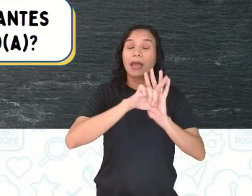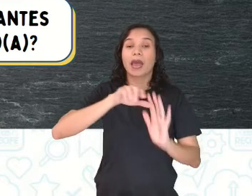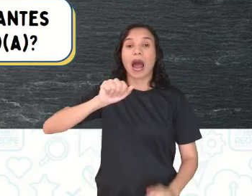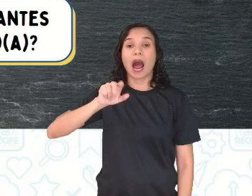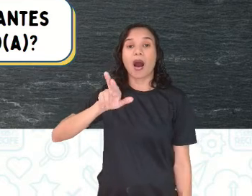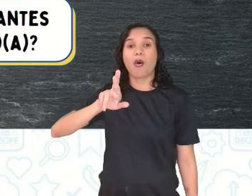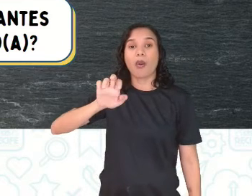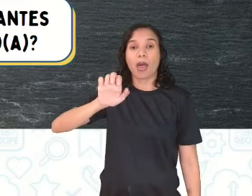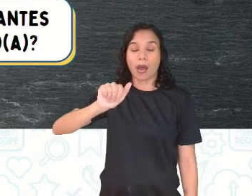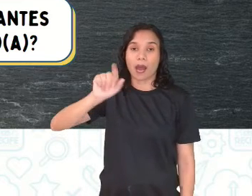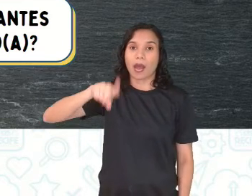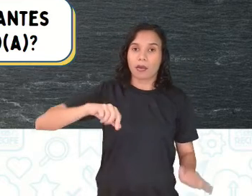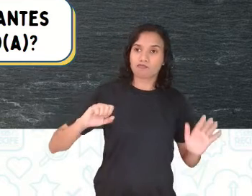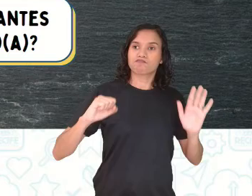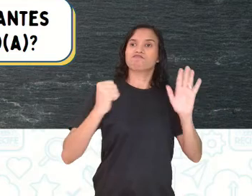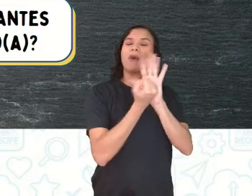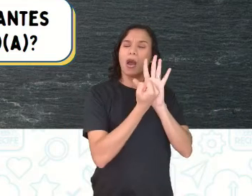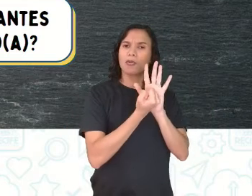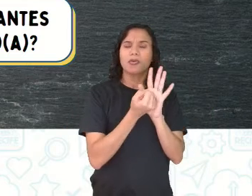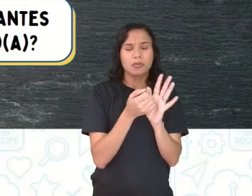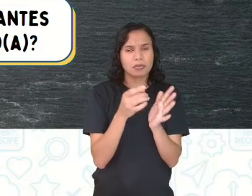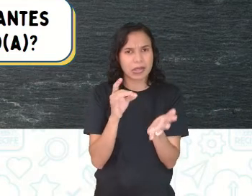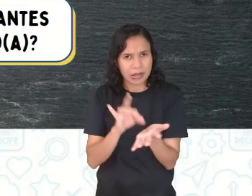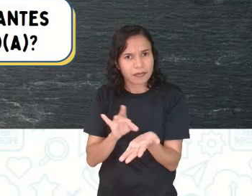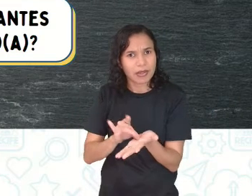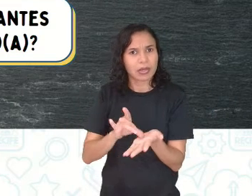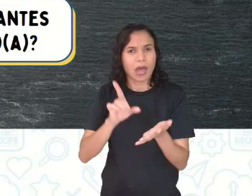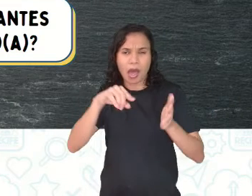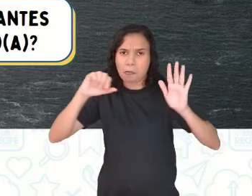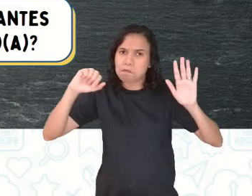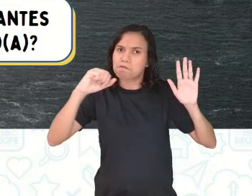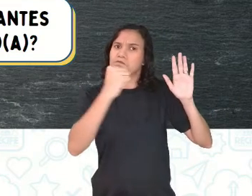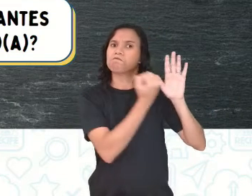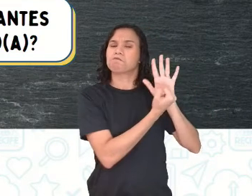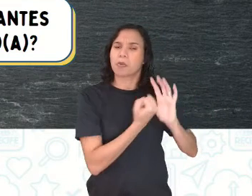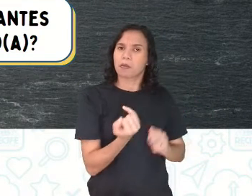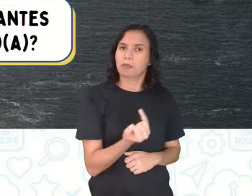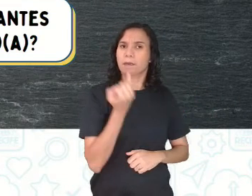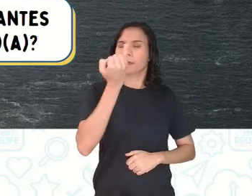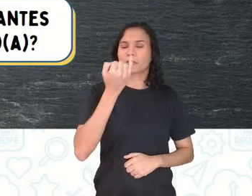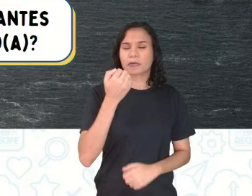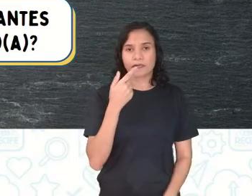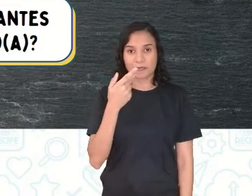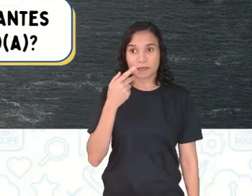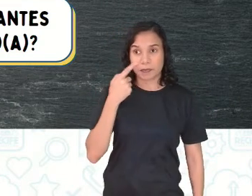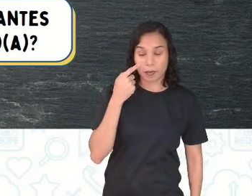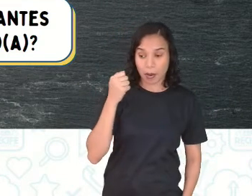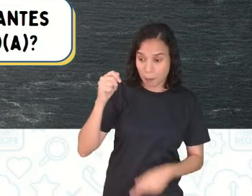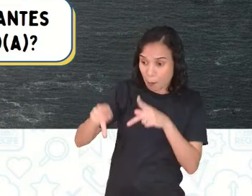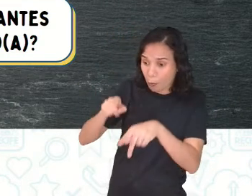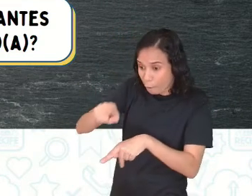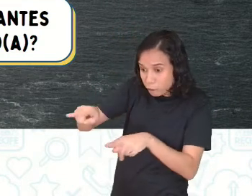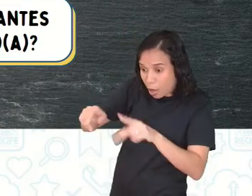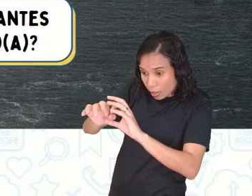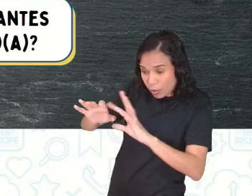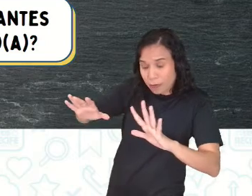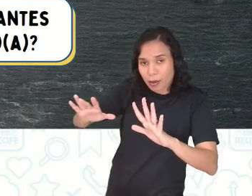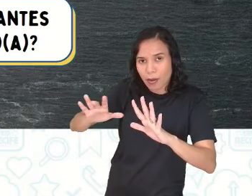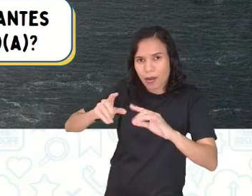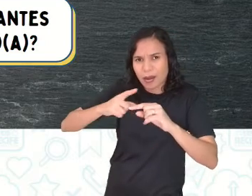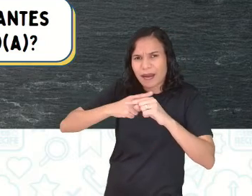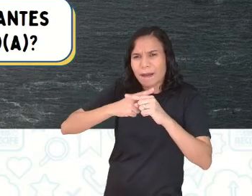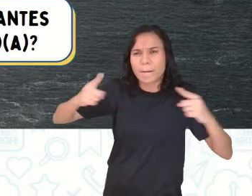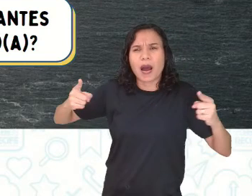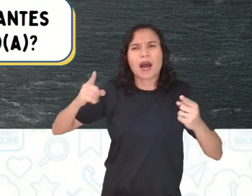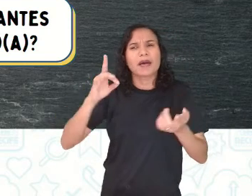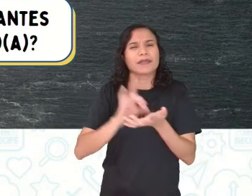um marco, de fato, né? A gente falou isso. Foi um marco, foi importante dizer assim, ó, esses povos estão libertos. Mas o que a